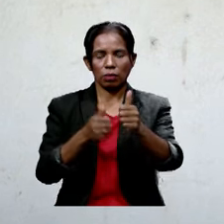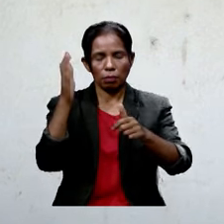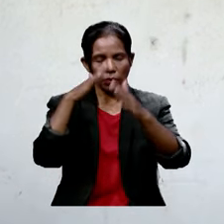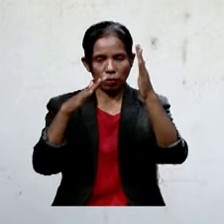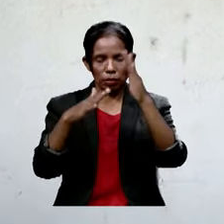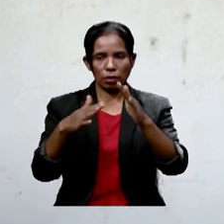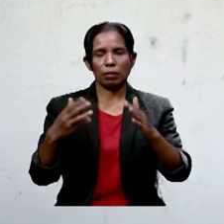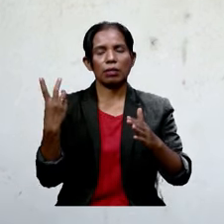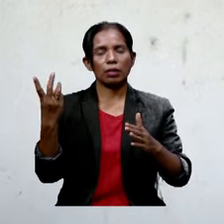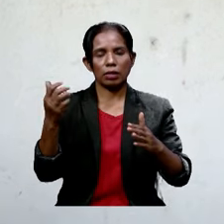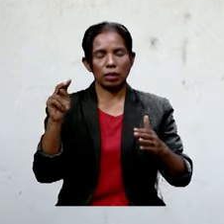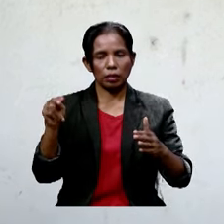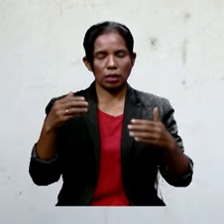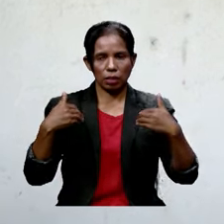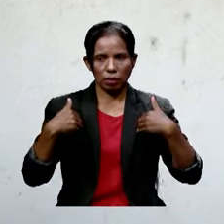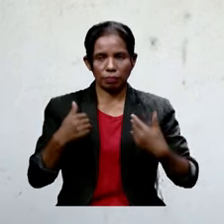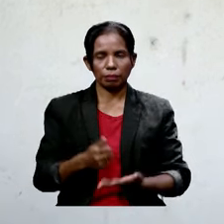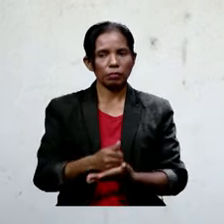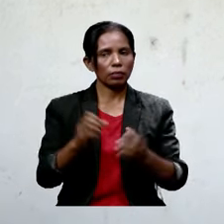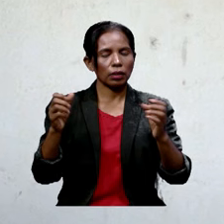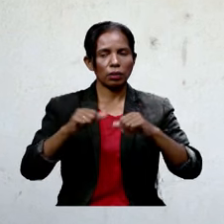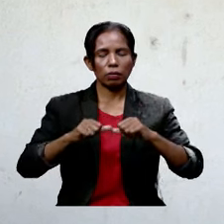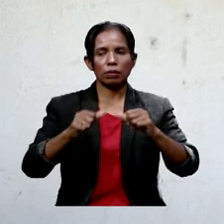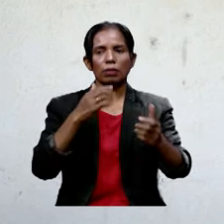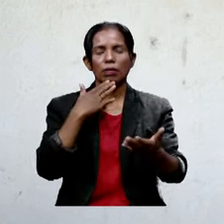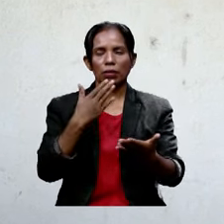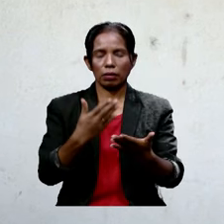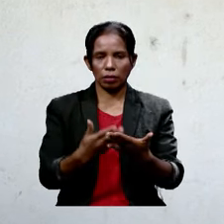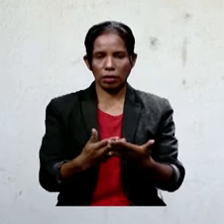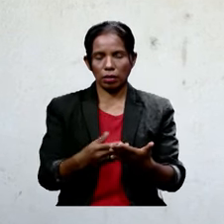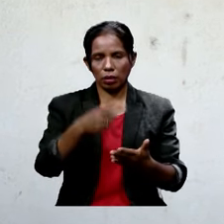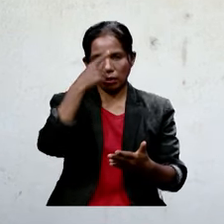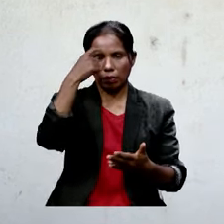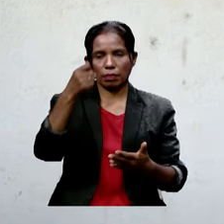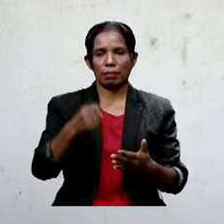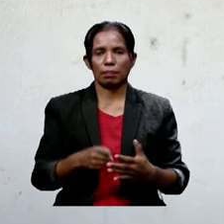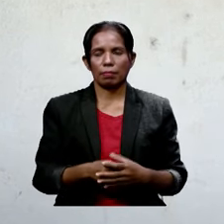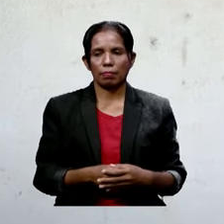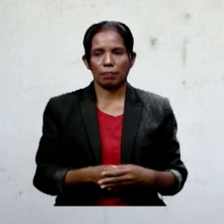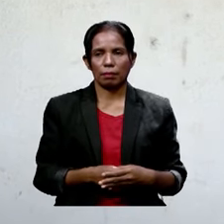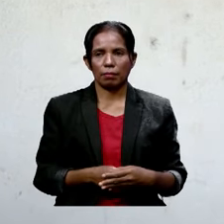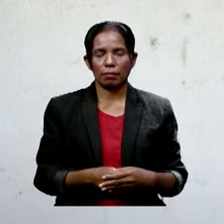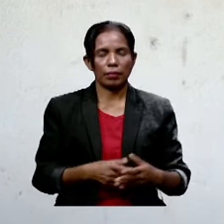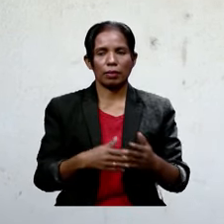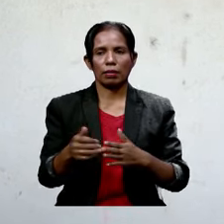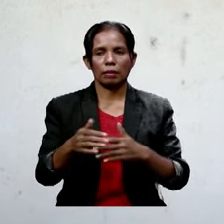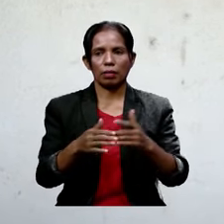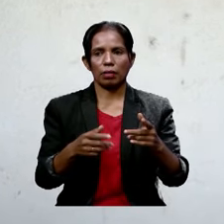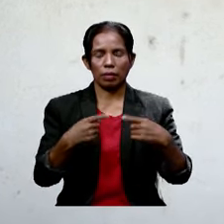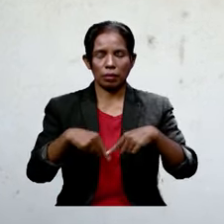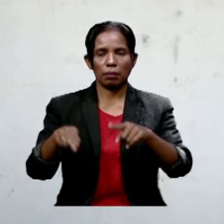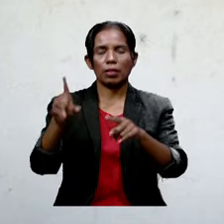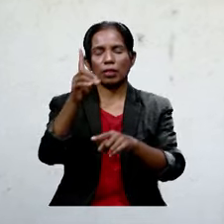bem mas nem tratamento lá de um lado dia com lá de um lado dia também ela ruma nem bate